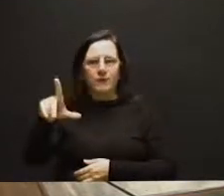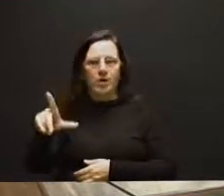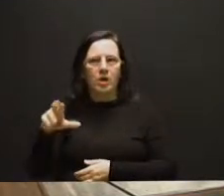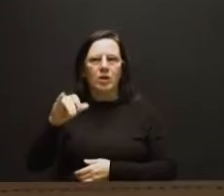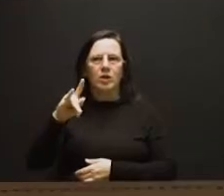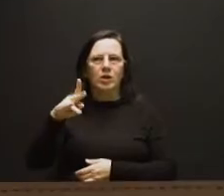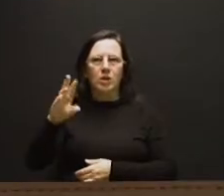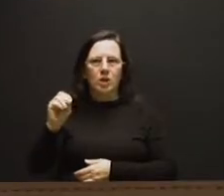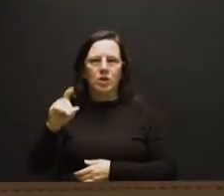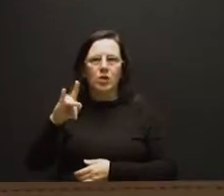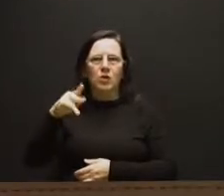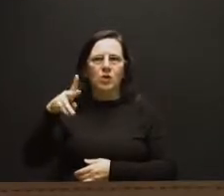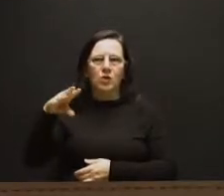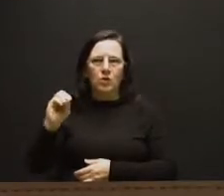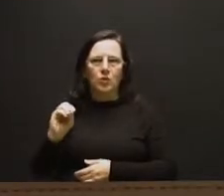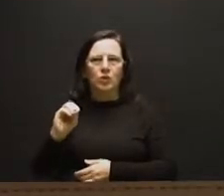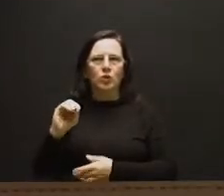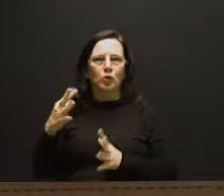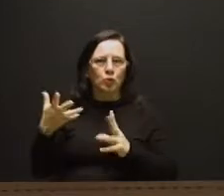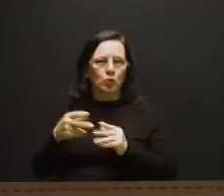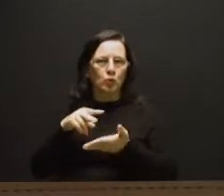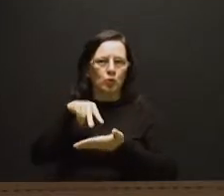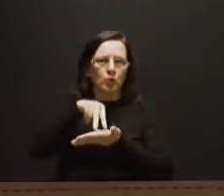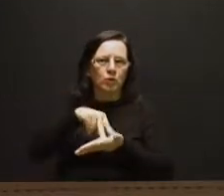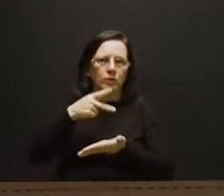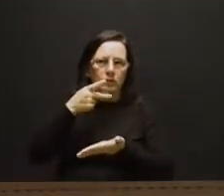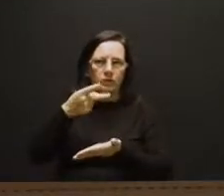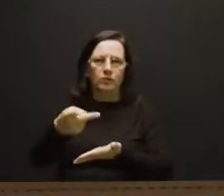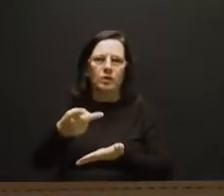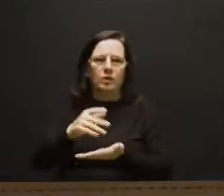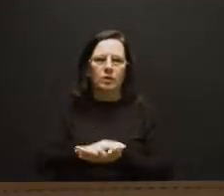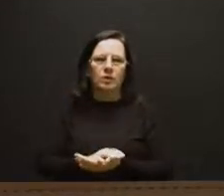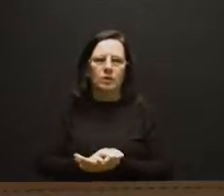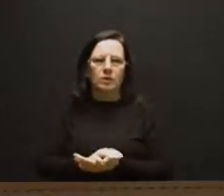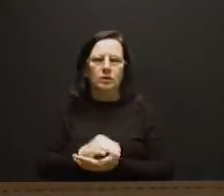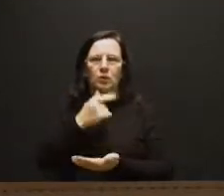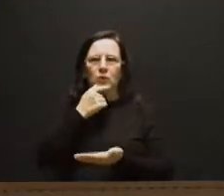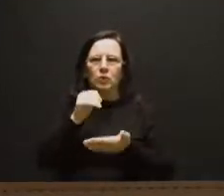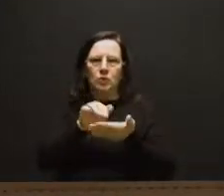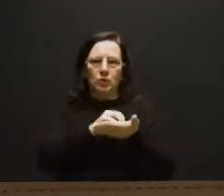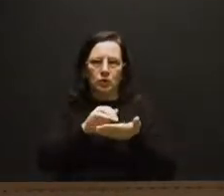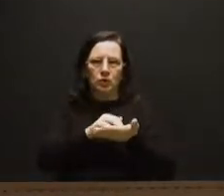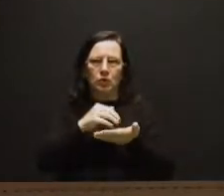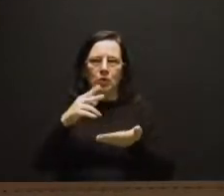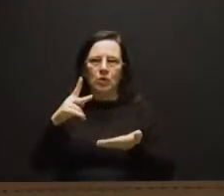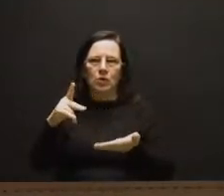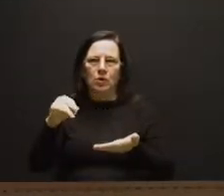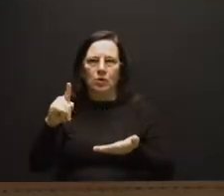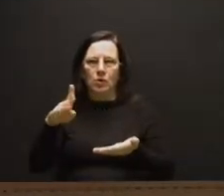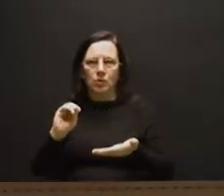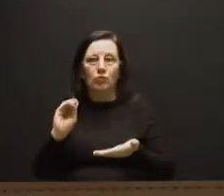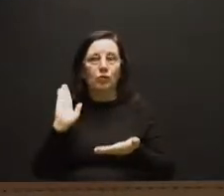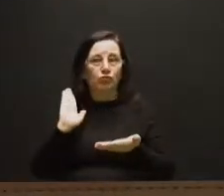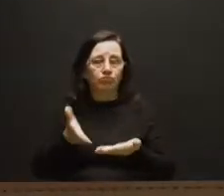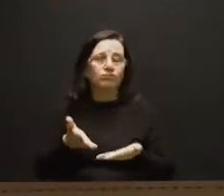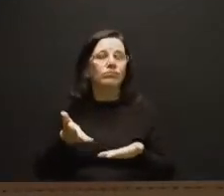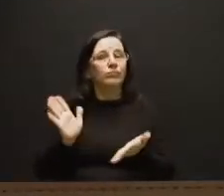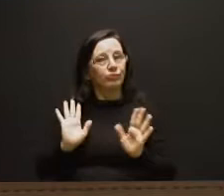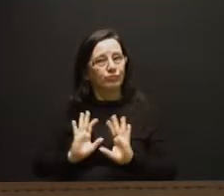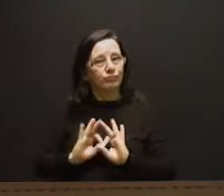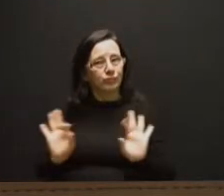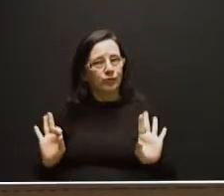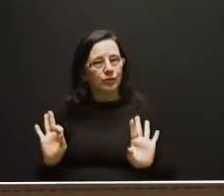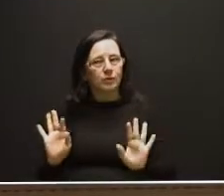operador tony vieira que todos vieram aqui falaram do secretário pedisse a porque infelizmente acho que já deu o que tinha que dar em